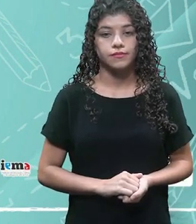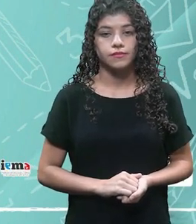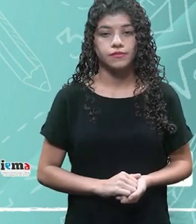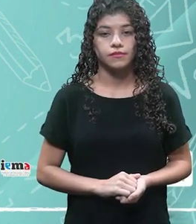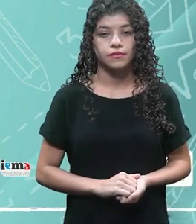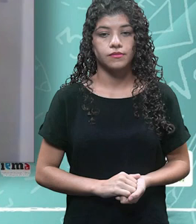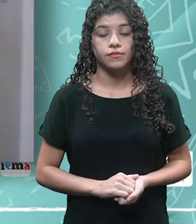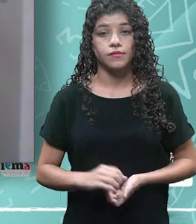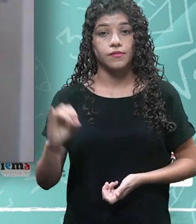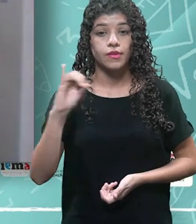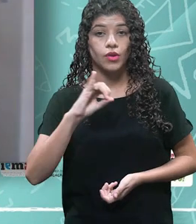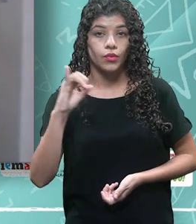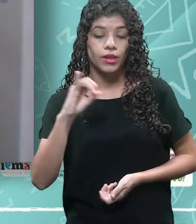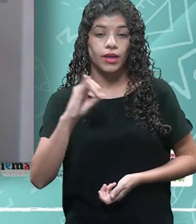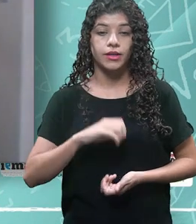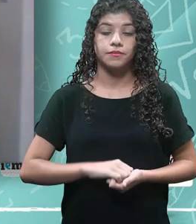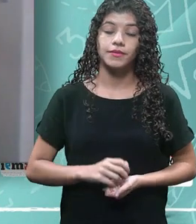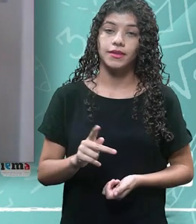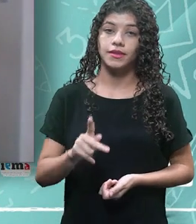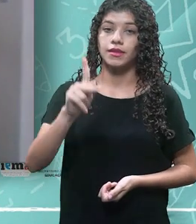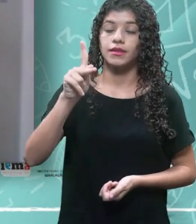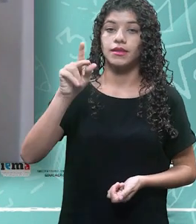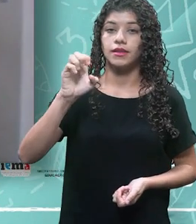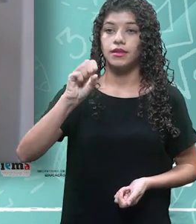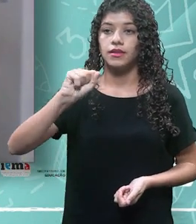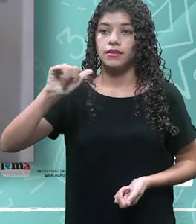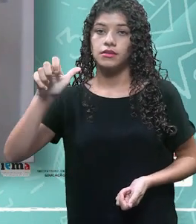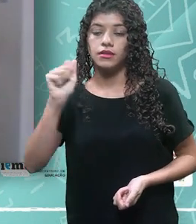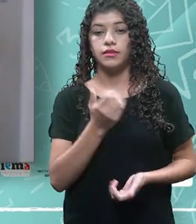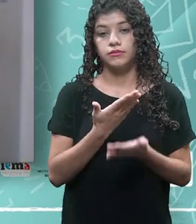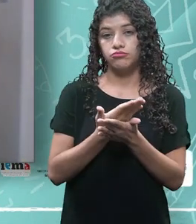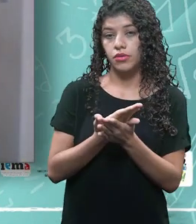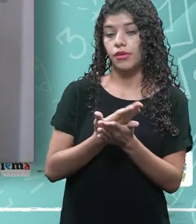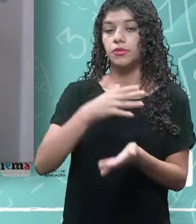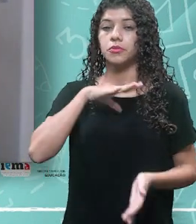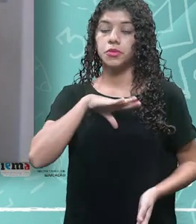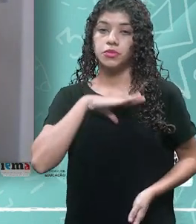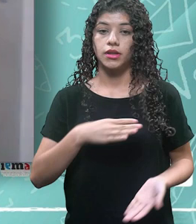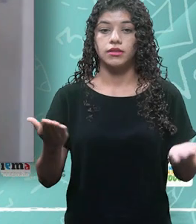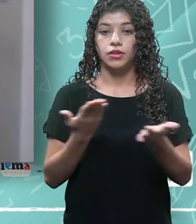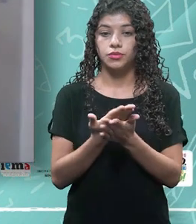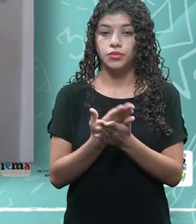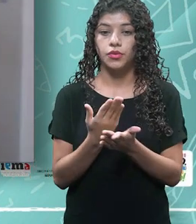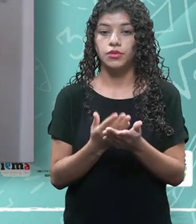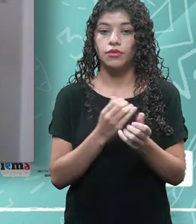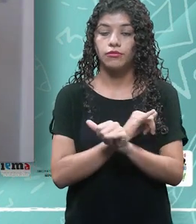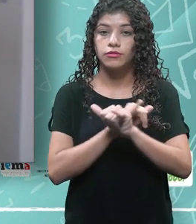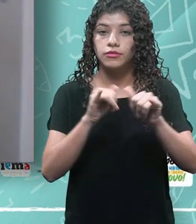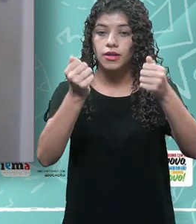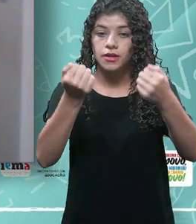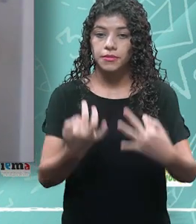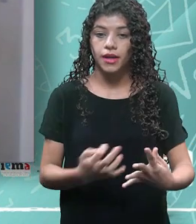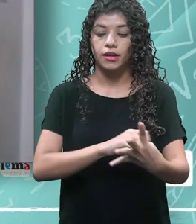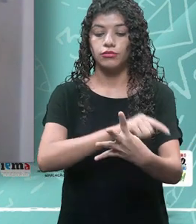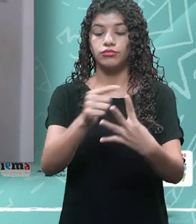já a gente retorna Olá eu sou Kia Mendes bem-vindo a mais uma aula de português na aula de hoje eu vou dar para